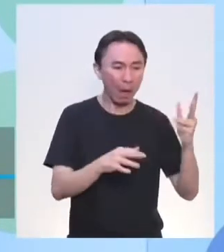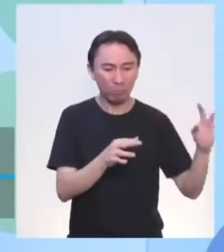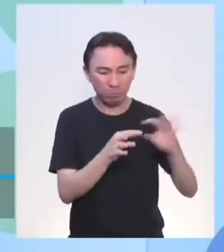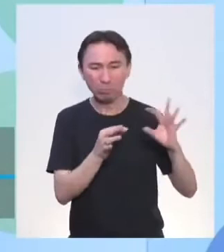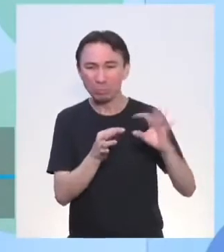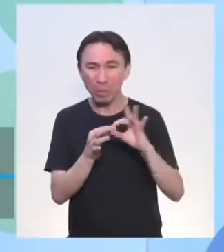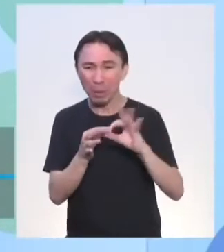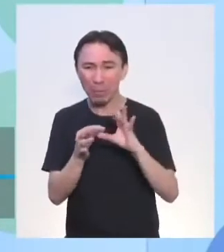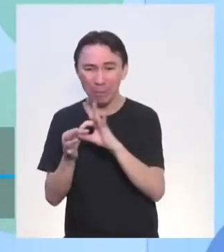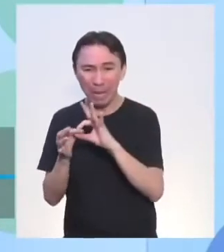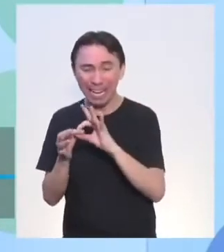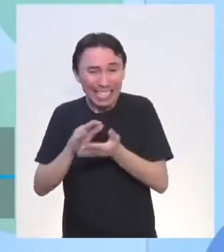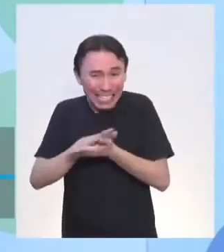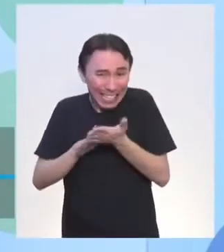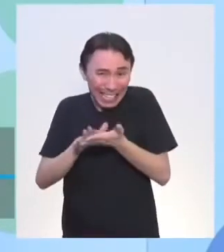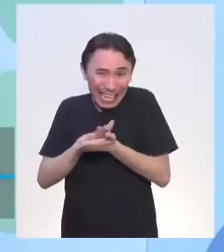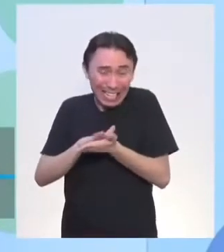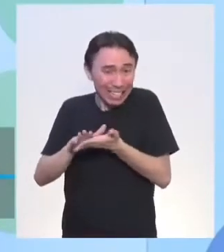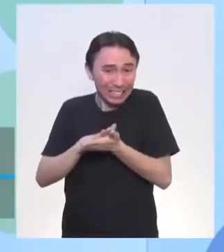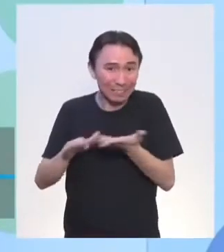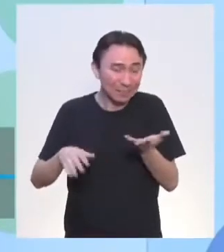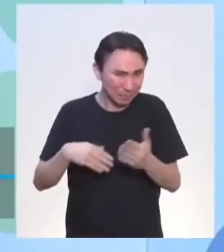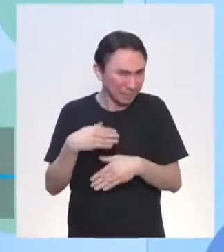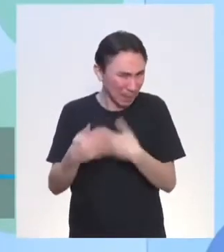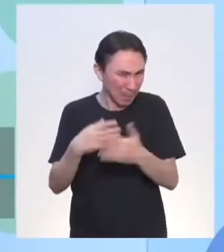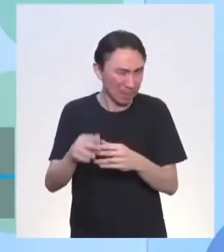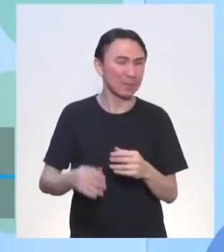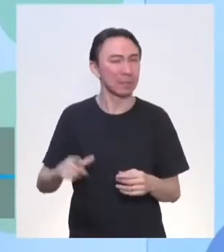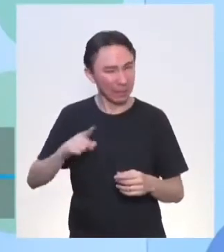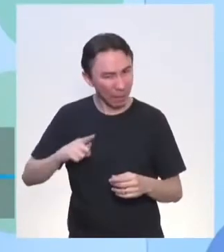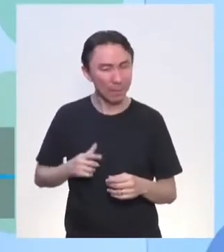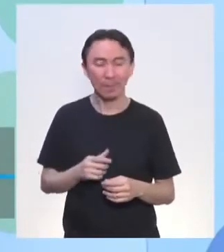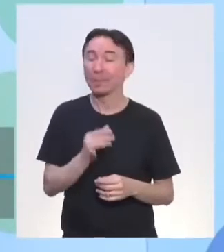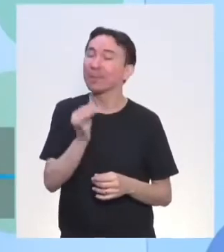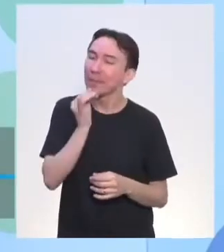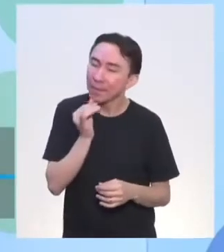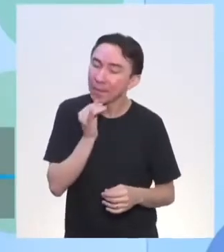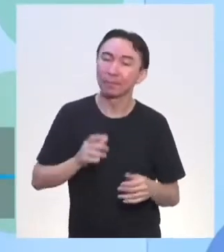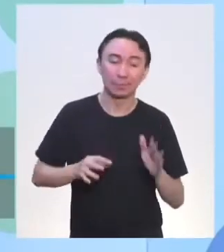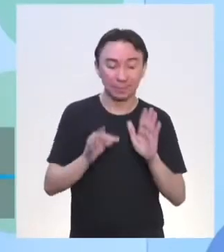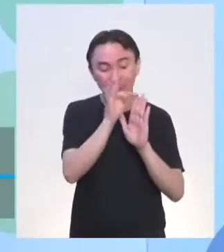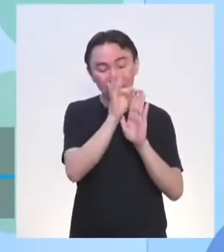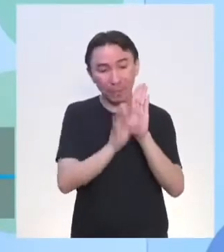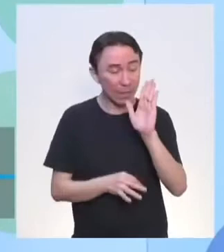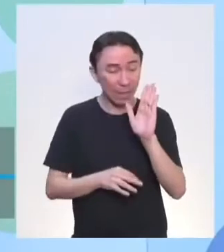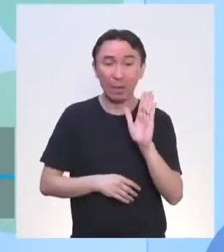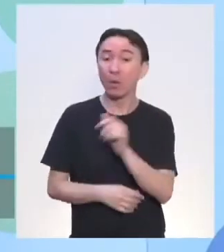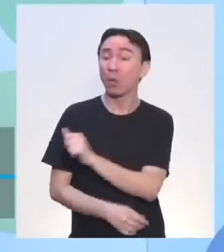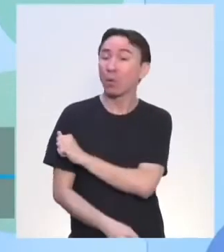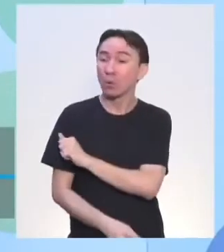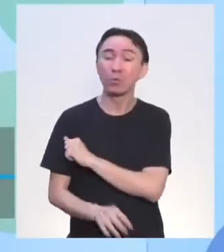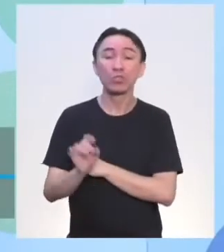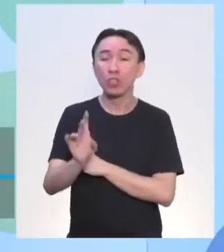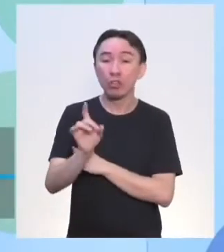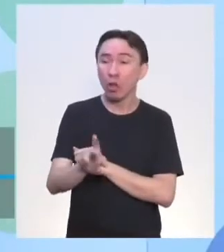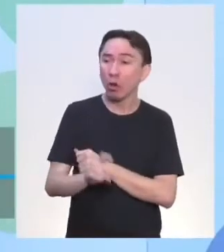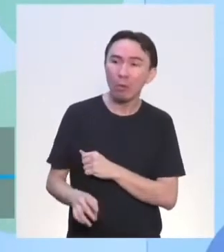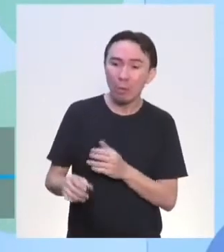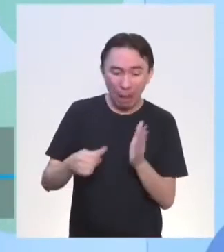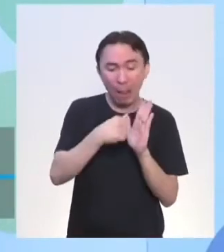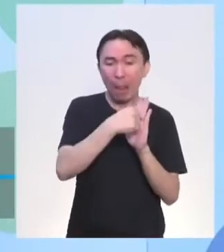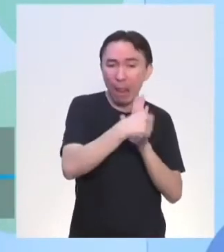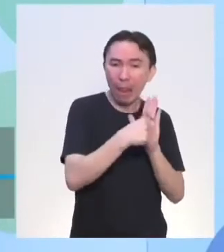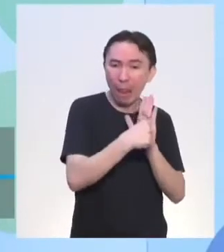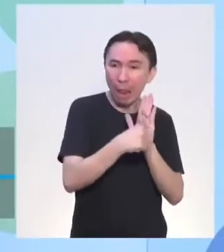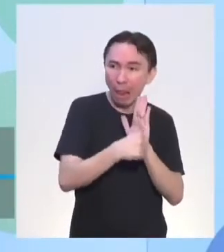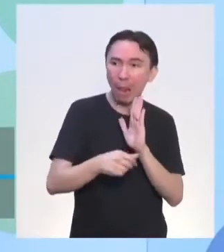né? Sem fazer esse tipo de articulação. A gente vai ver um exemplo daqui a pouco disso, né? De um texto em que o aluno simplesmente vai pincelando algumas partes do texto e depois